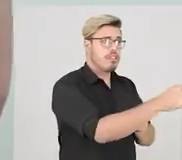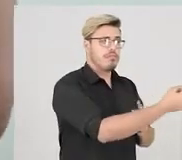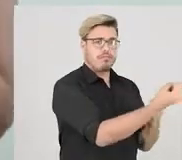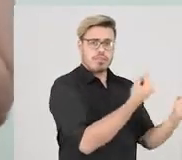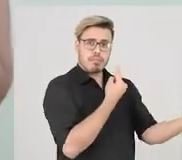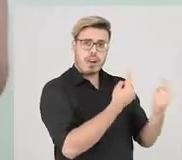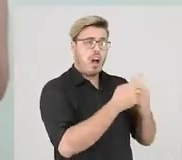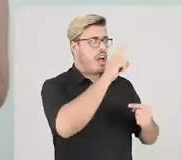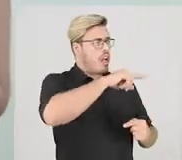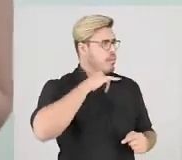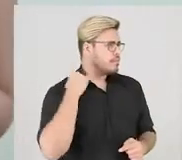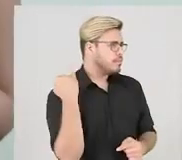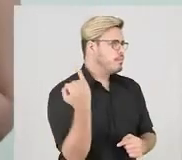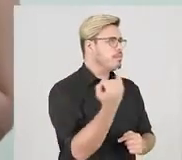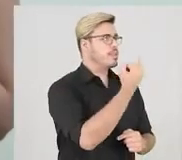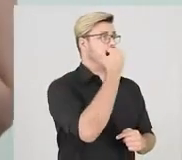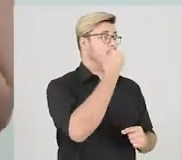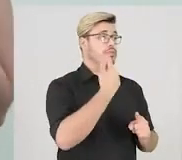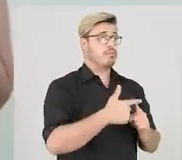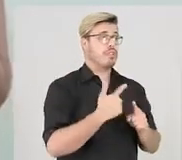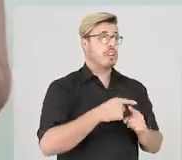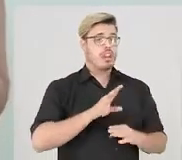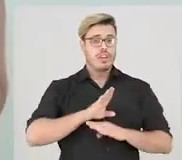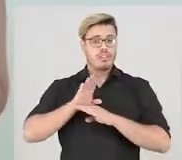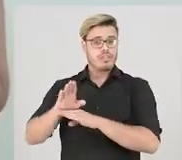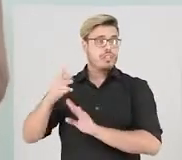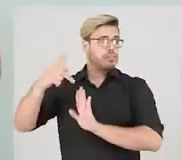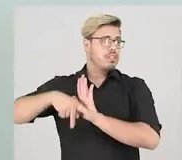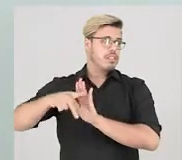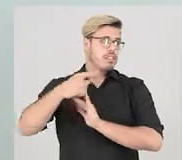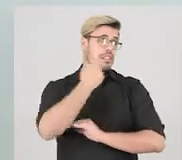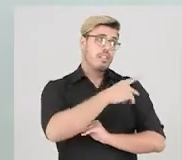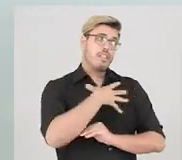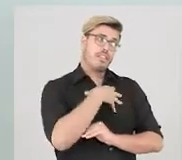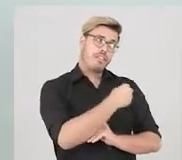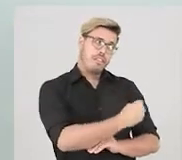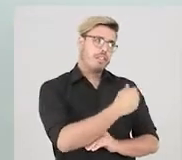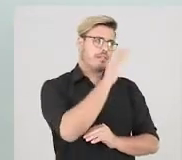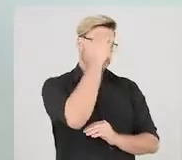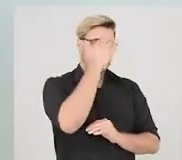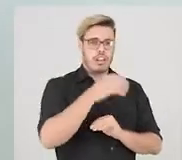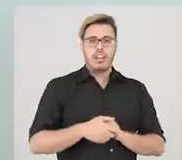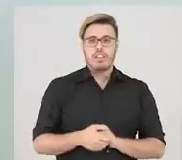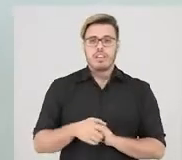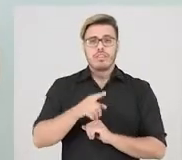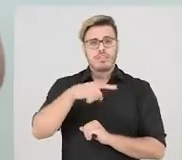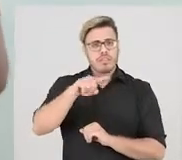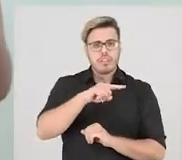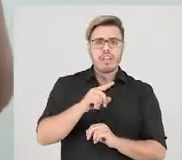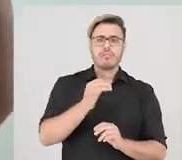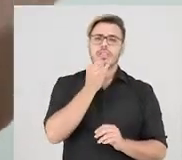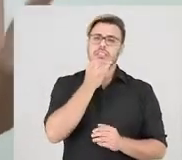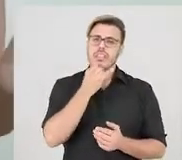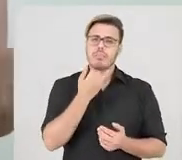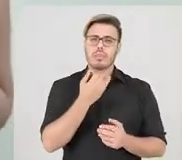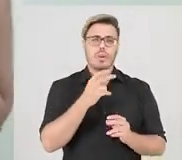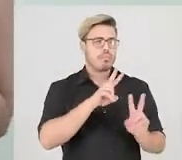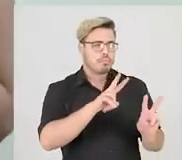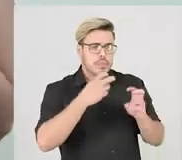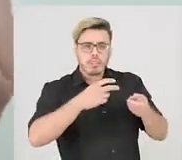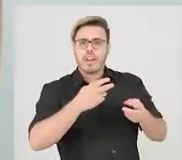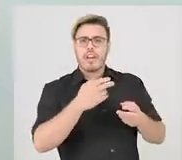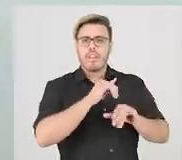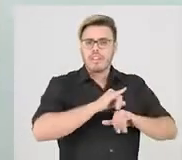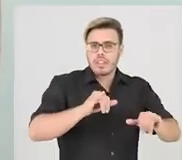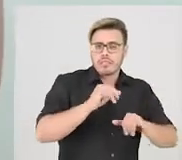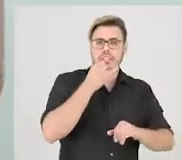filho. Então vocês coletem as informações, quais são os gostos, aquilo que incomoda o aluno, quais são as suas